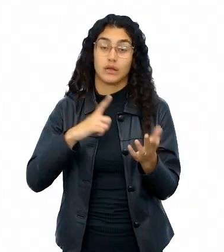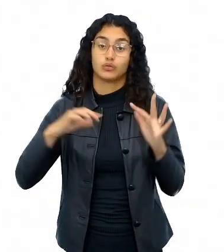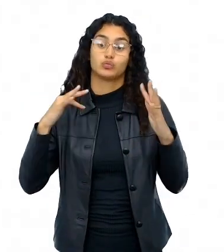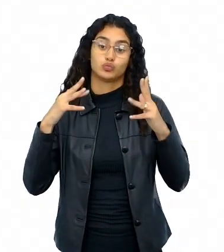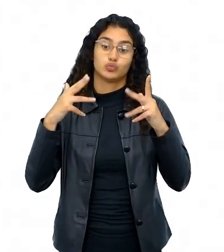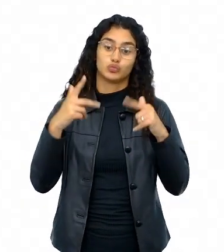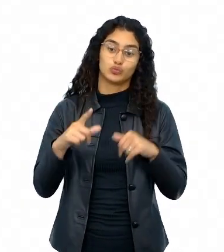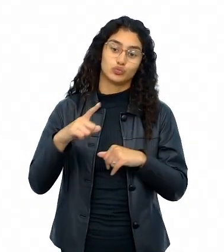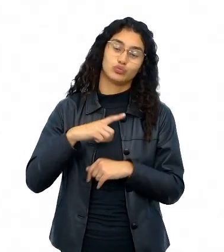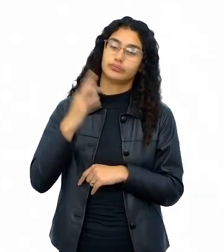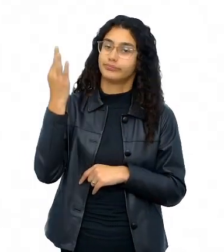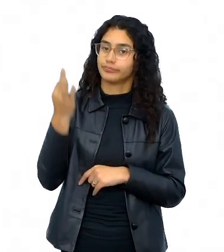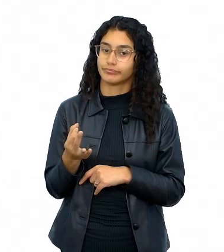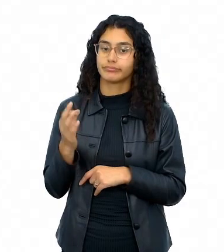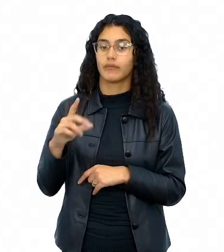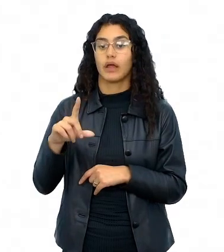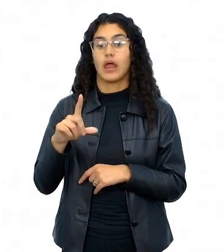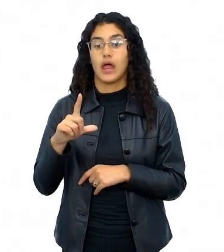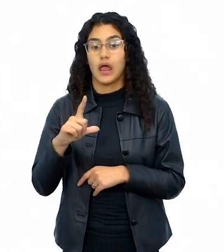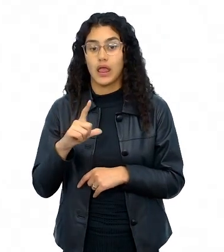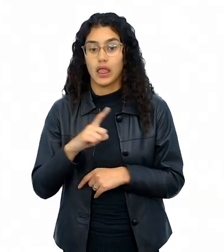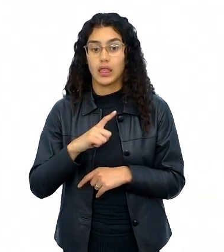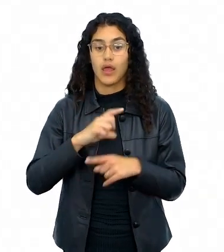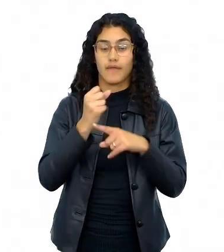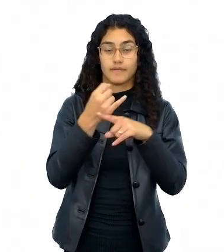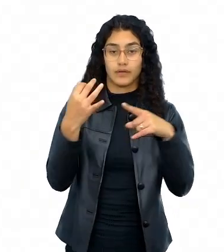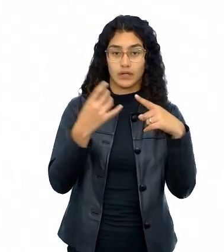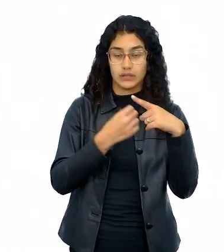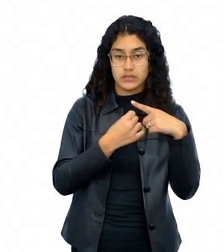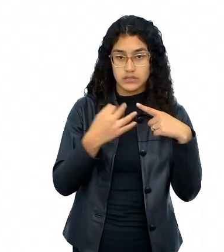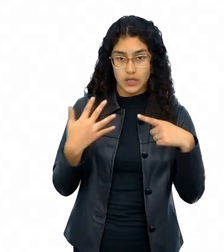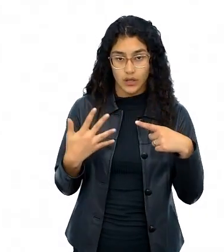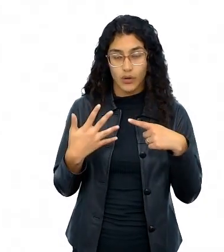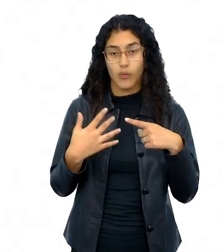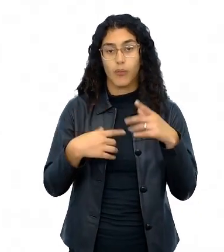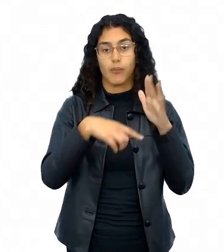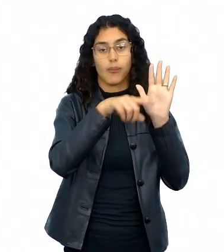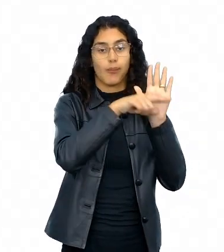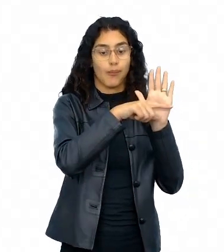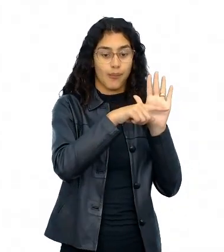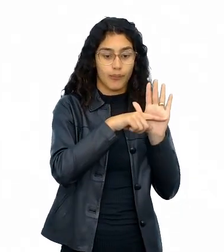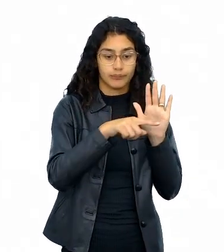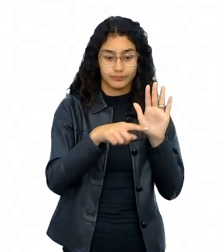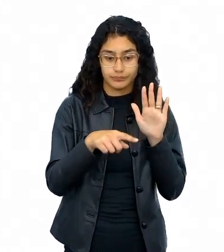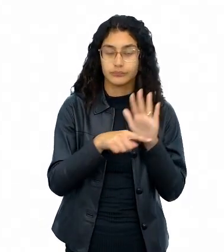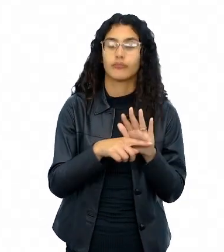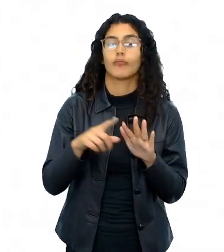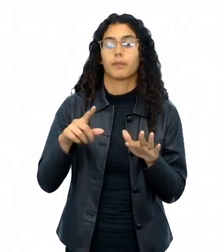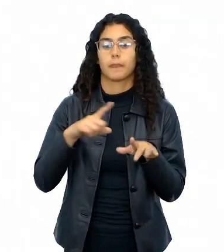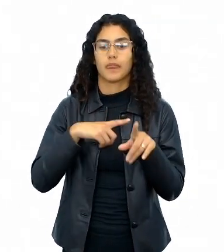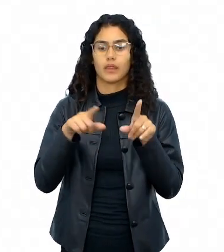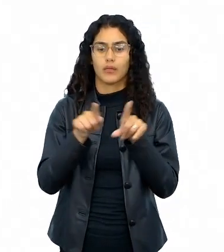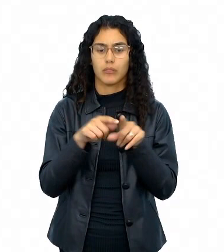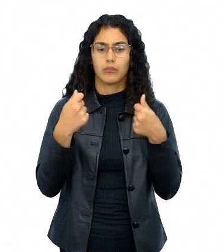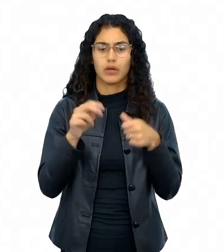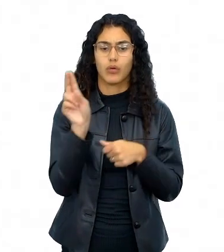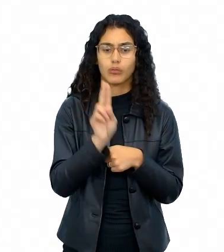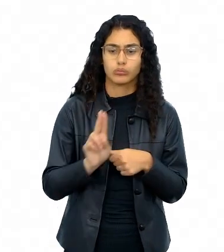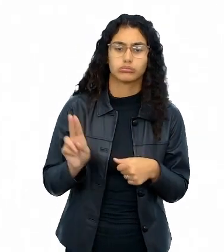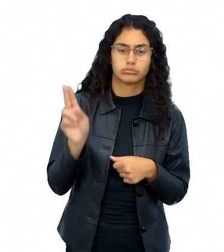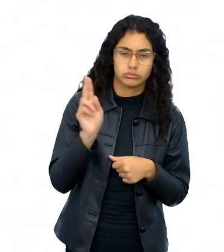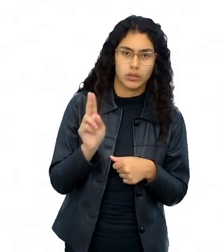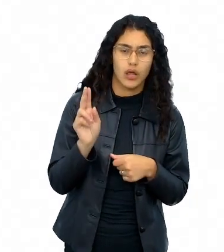tudo que tem direito. Tem fração, tem expoente negativo, aí tem que usar